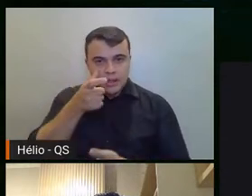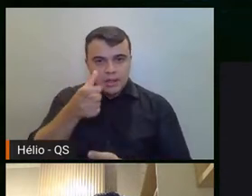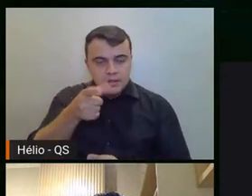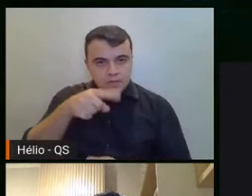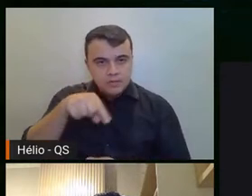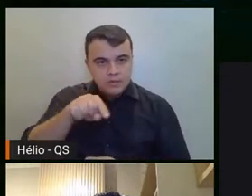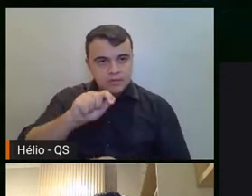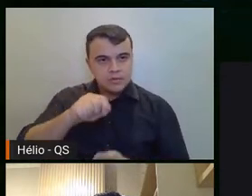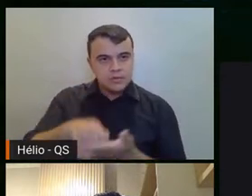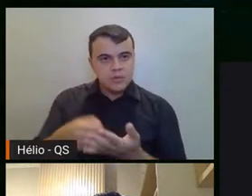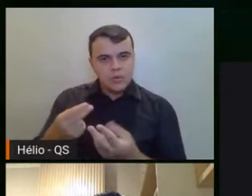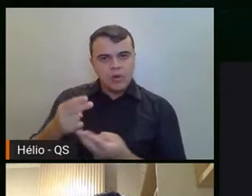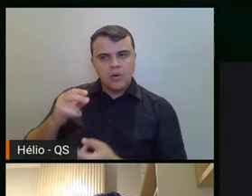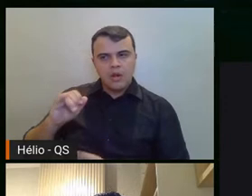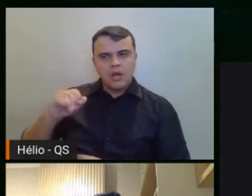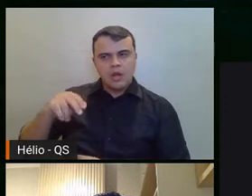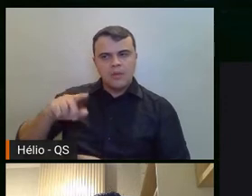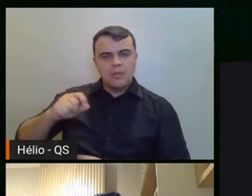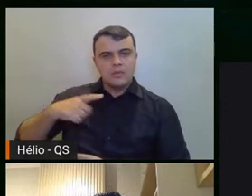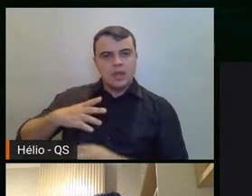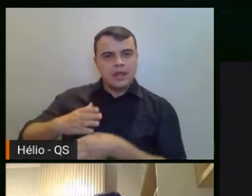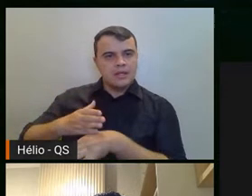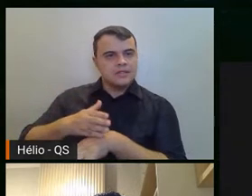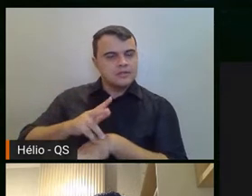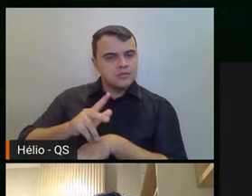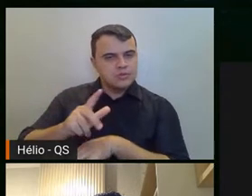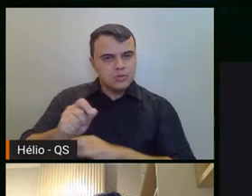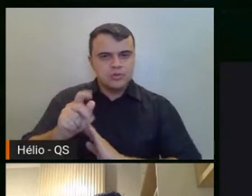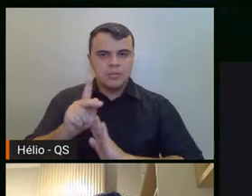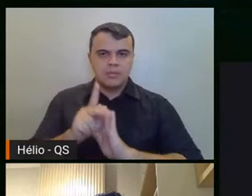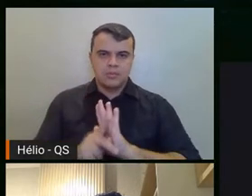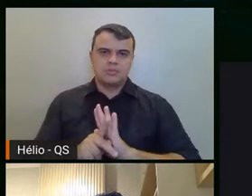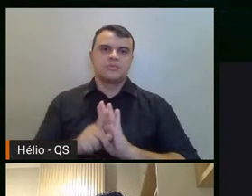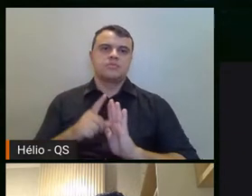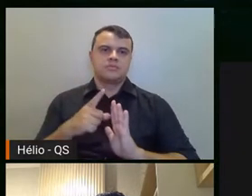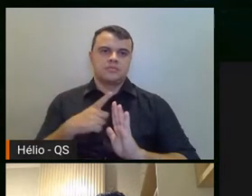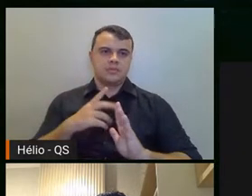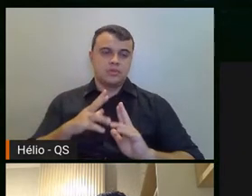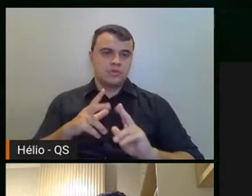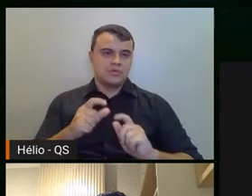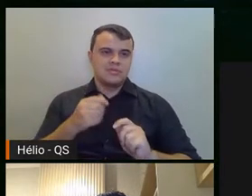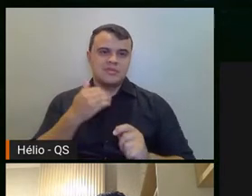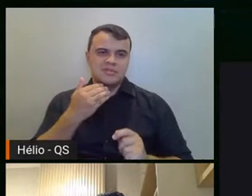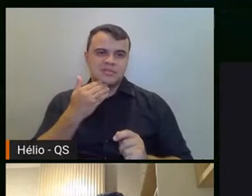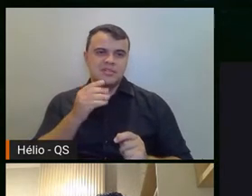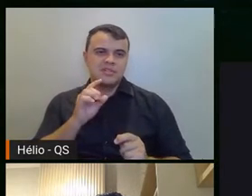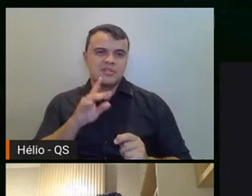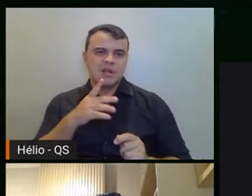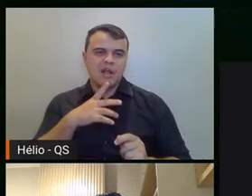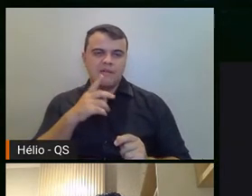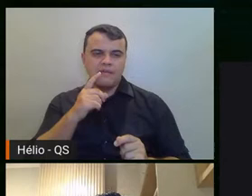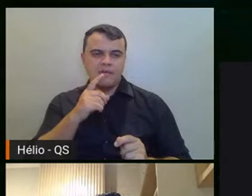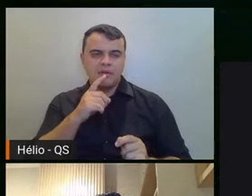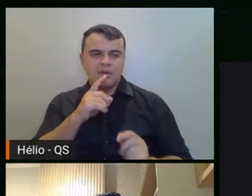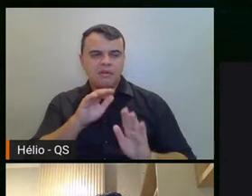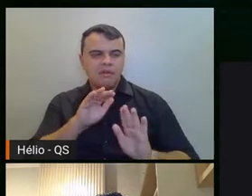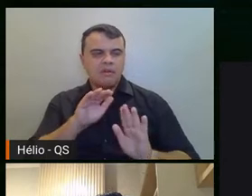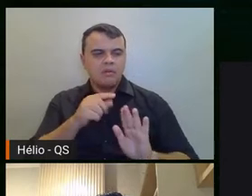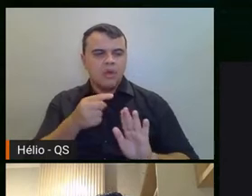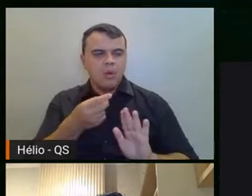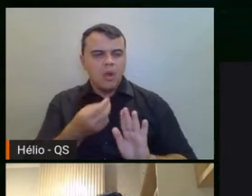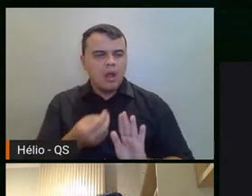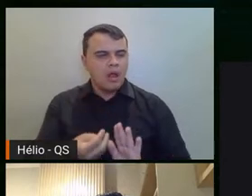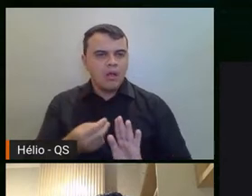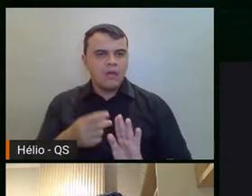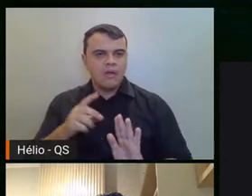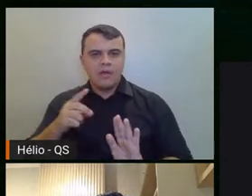contratar vocês como é impulso Elas têm acesso a todos esses projetos que você submetem então não adianta querer esvaziar lá submeter um projeto igual do